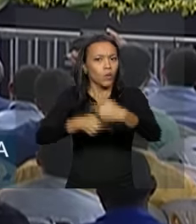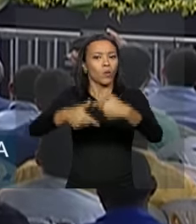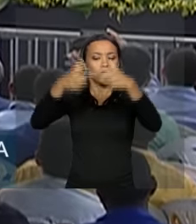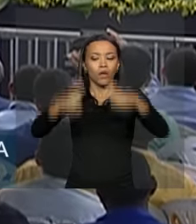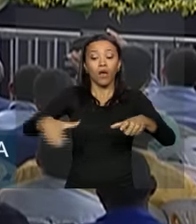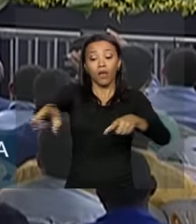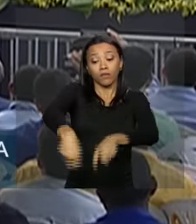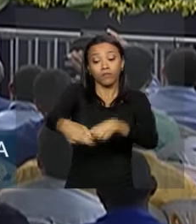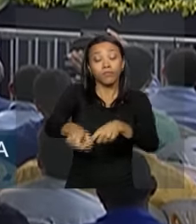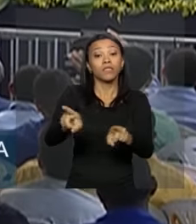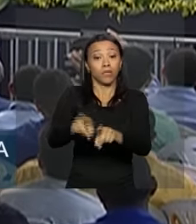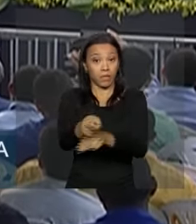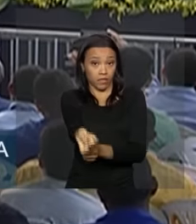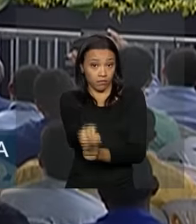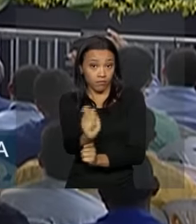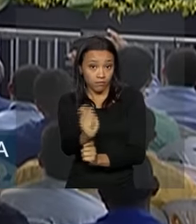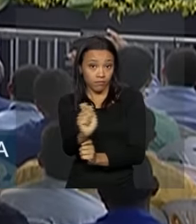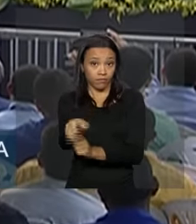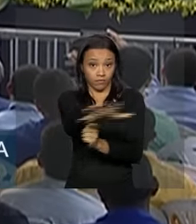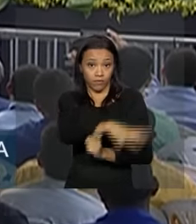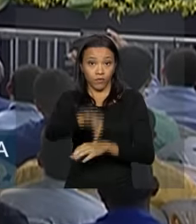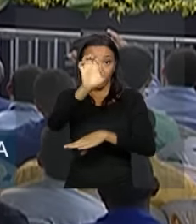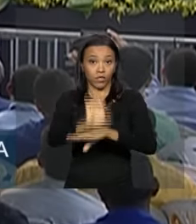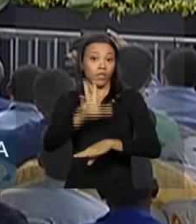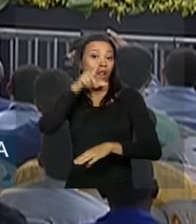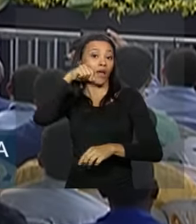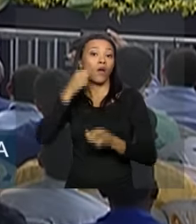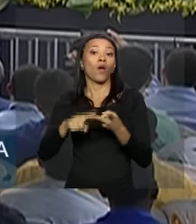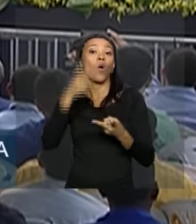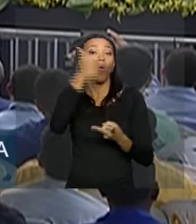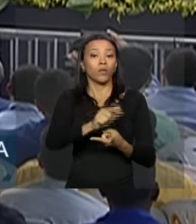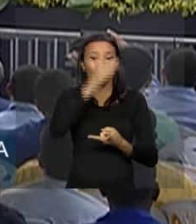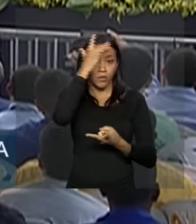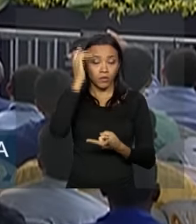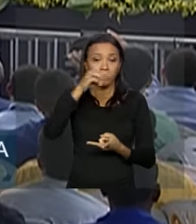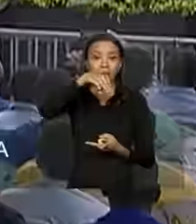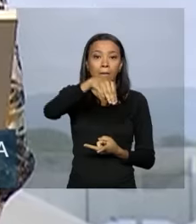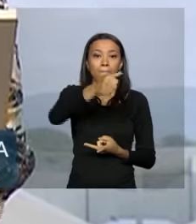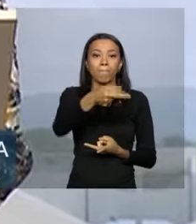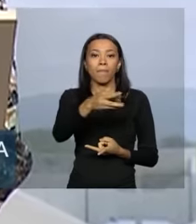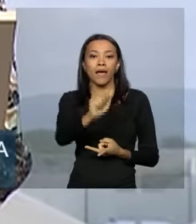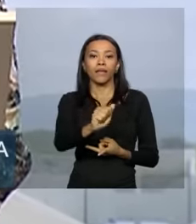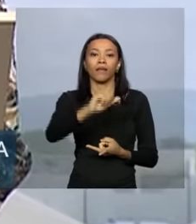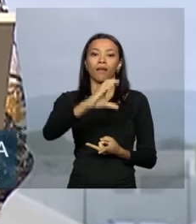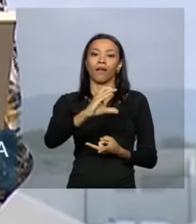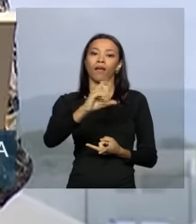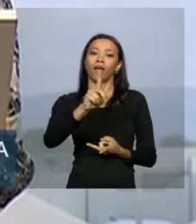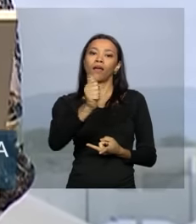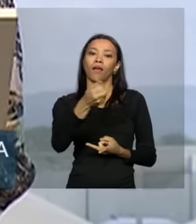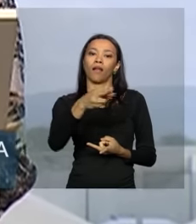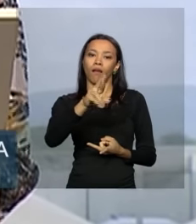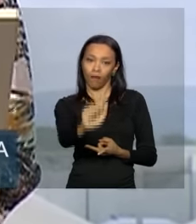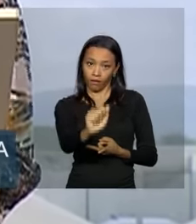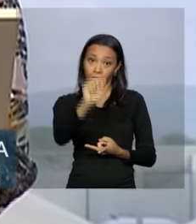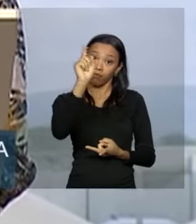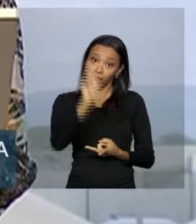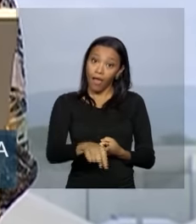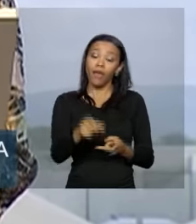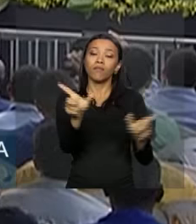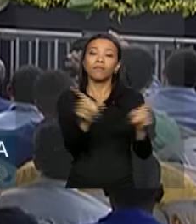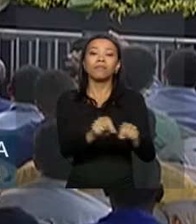Rurais e Pescadoras de Alagoas. A Maria Clara Silvia dos Santos, da